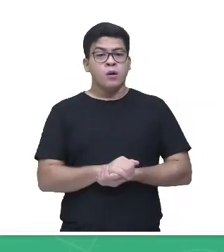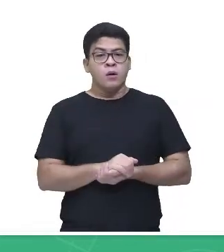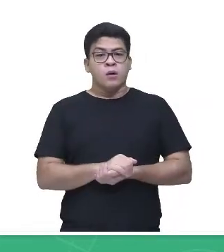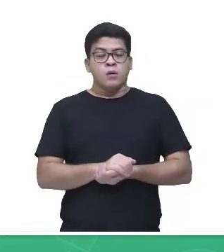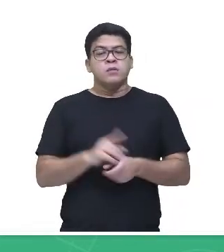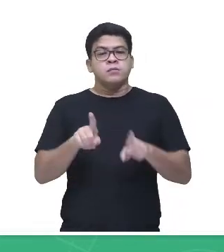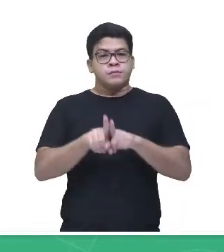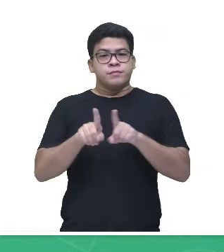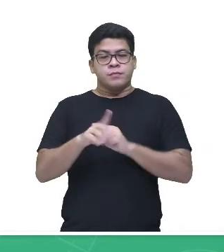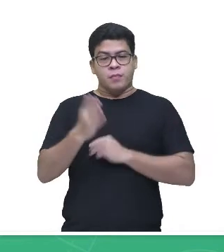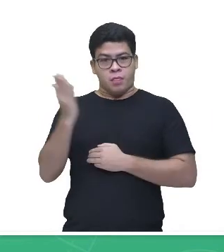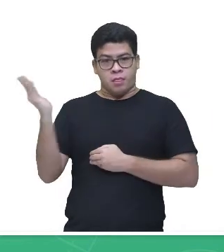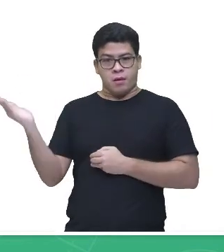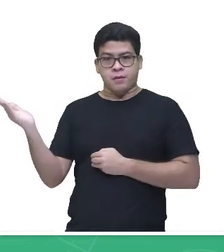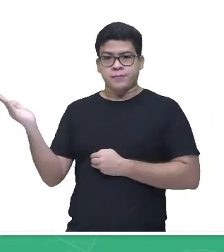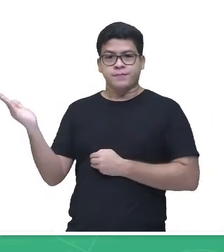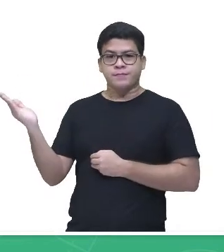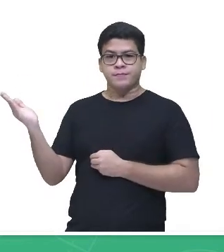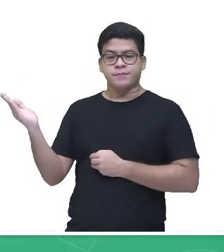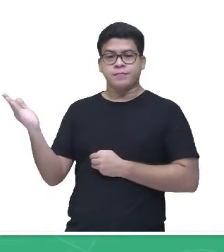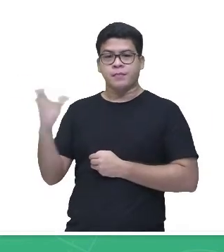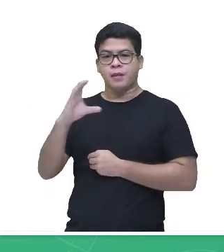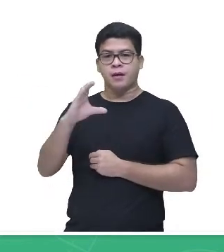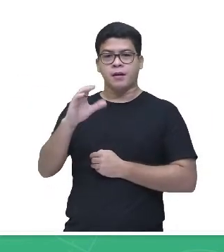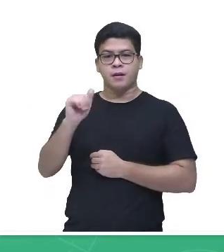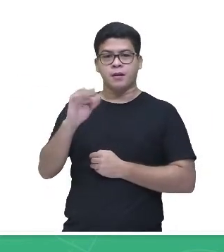esclarecido, Catarina a Grande,